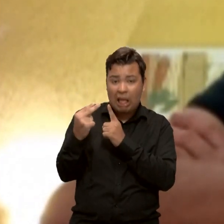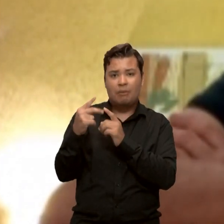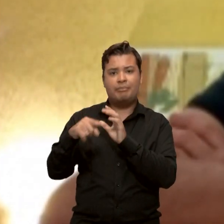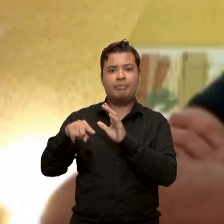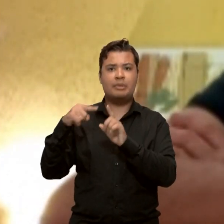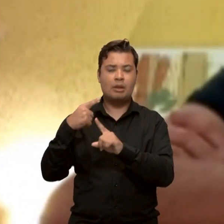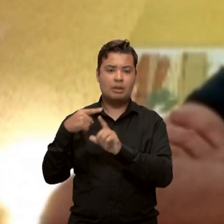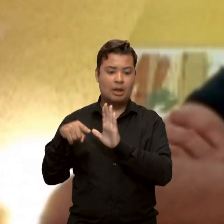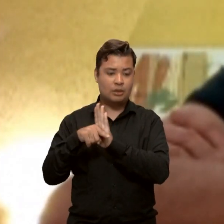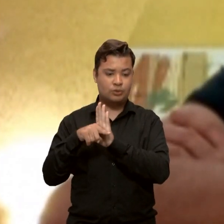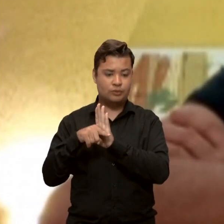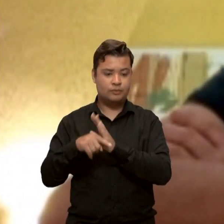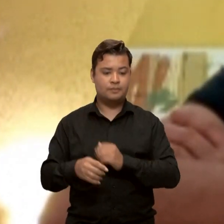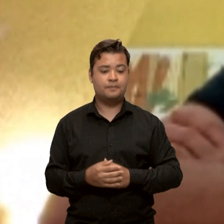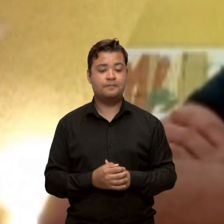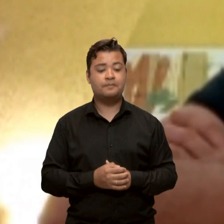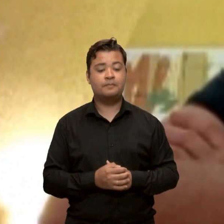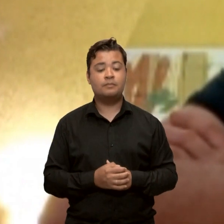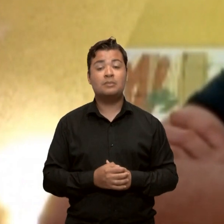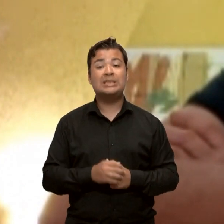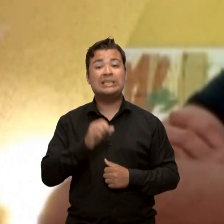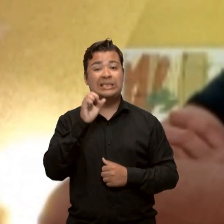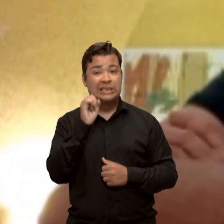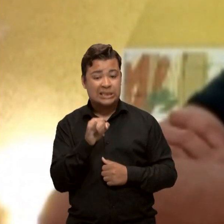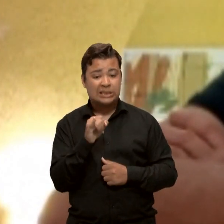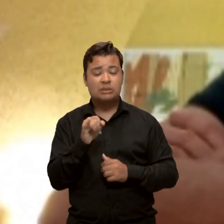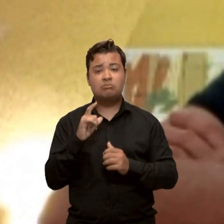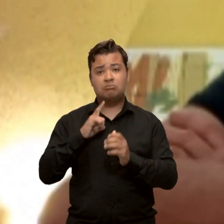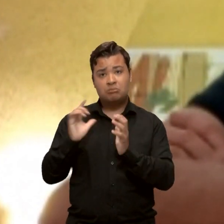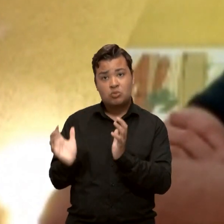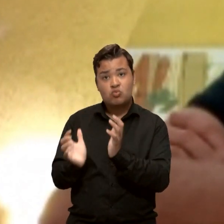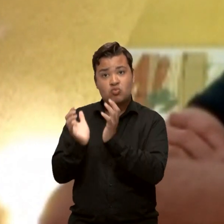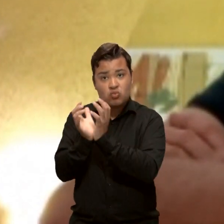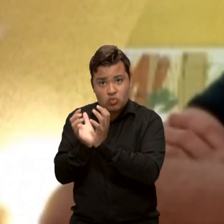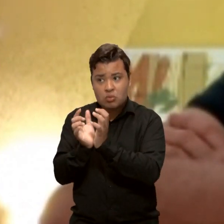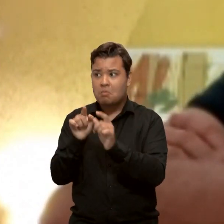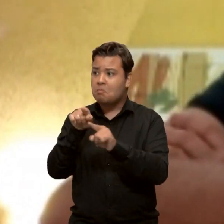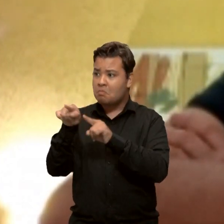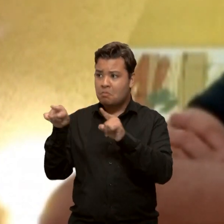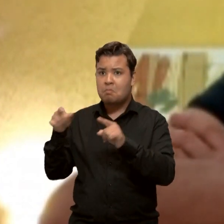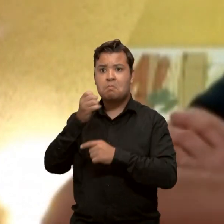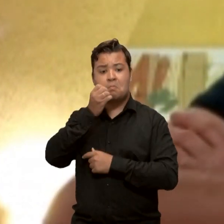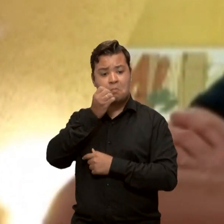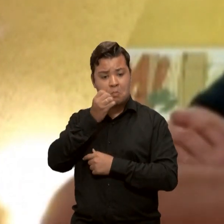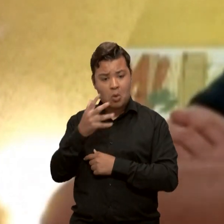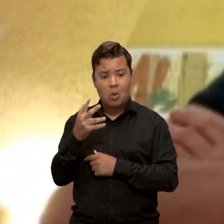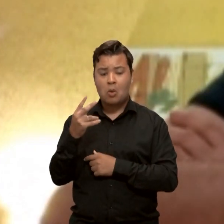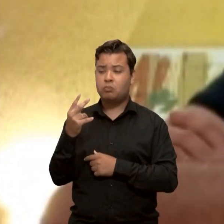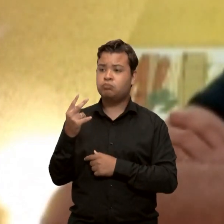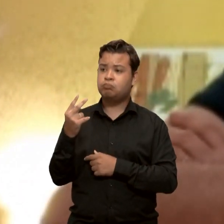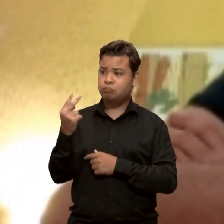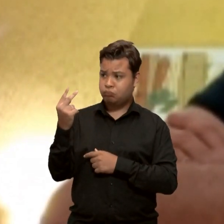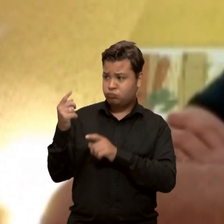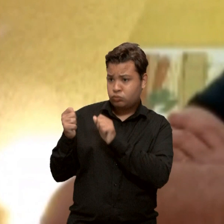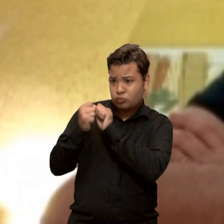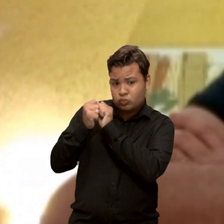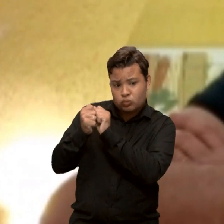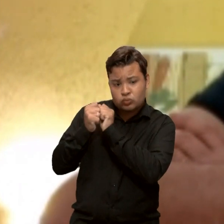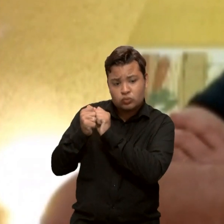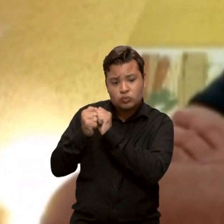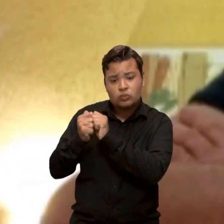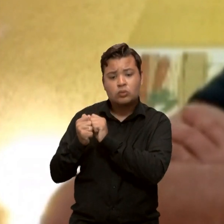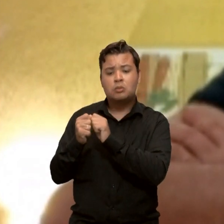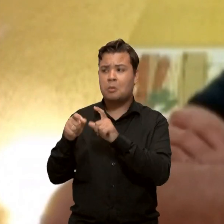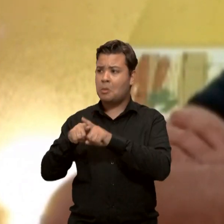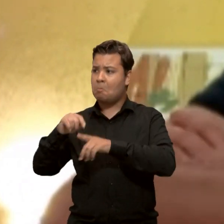num clube em que você tem bons companheiros ao seu lado, que outros jogadores também que jogam em alto